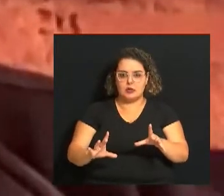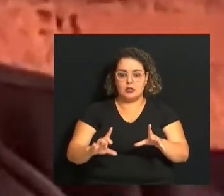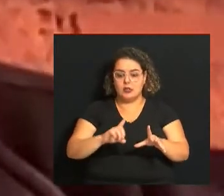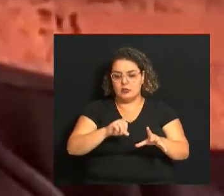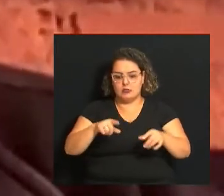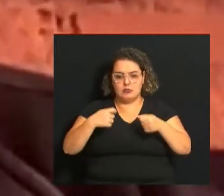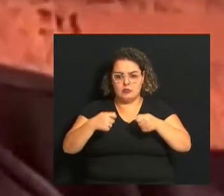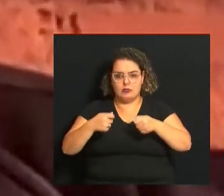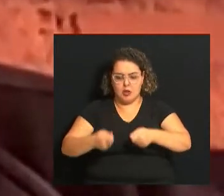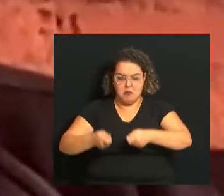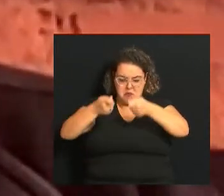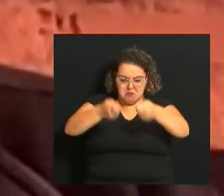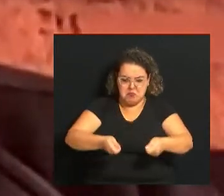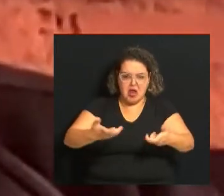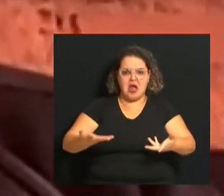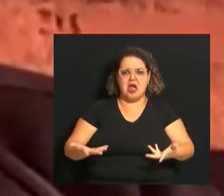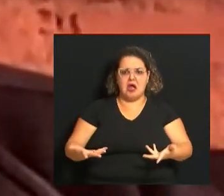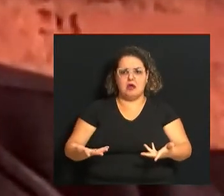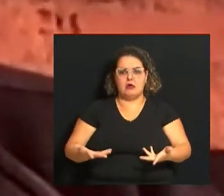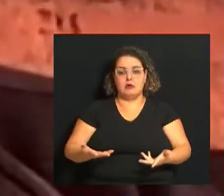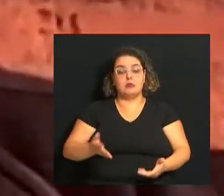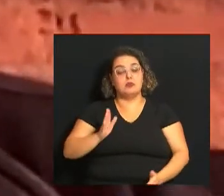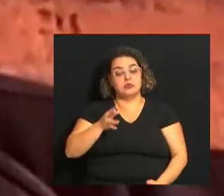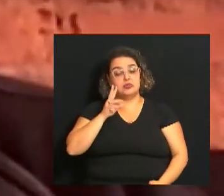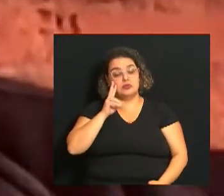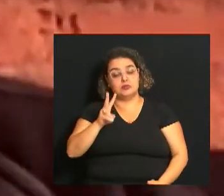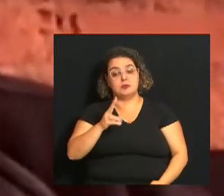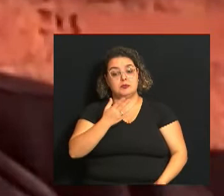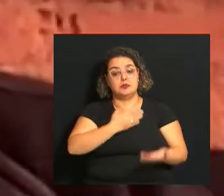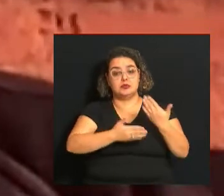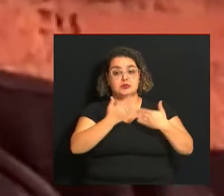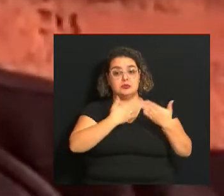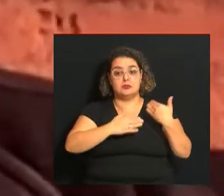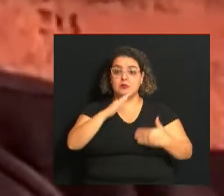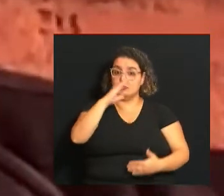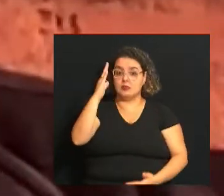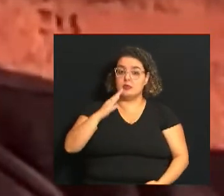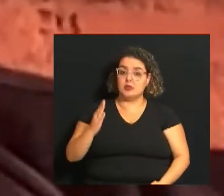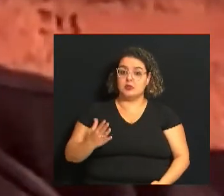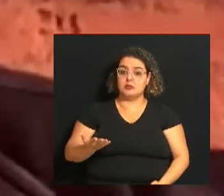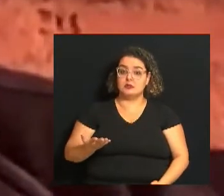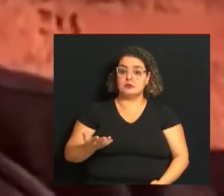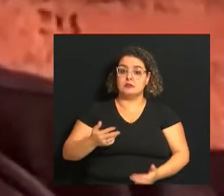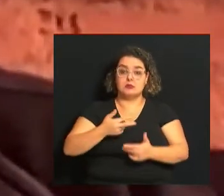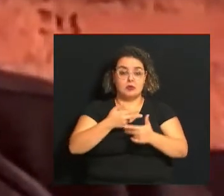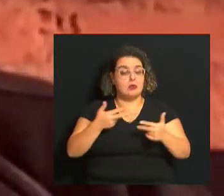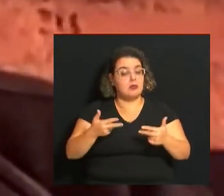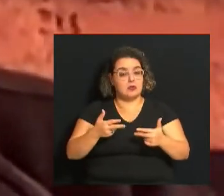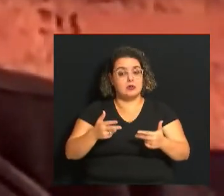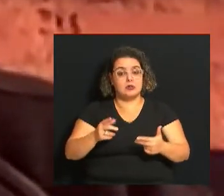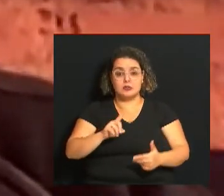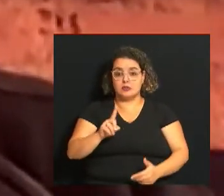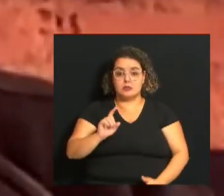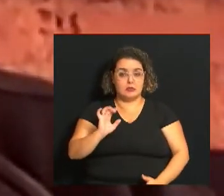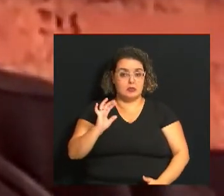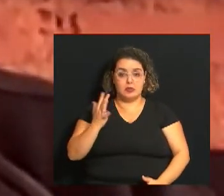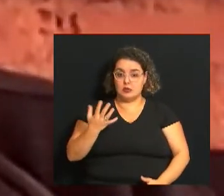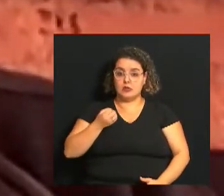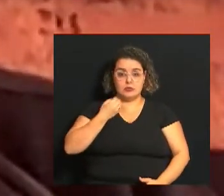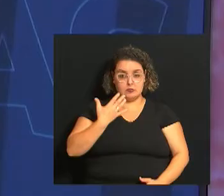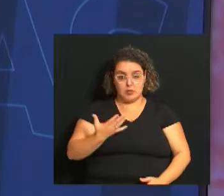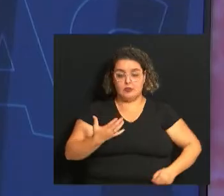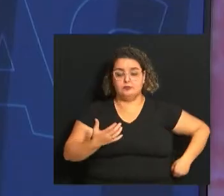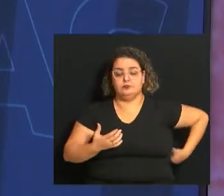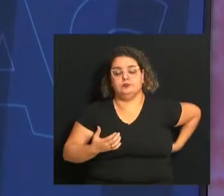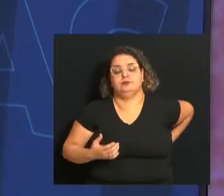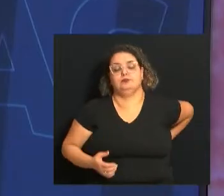no autoritarismo, como a gente já viu aqui no passado, no Brasil mesmo, são coisas que acabam não funcionando. Ô, Thales, e já